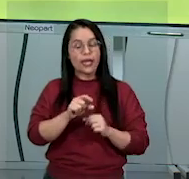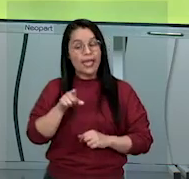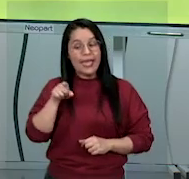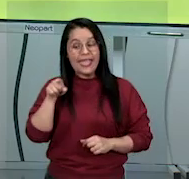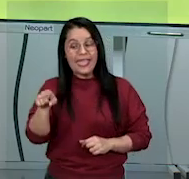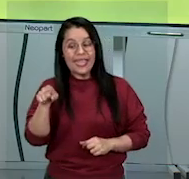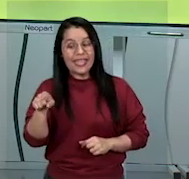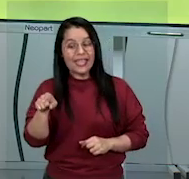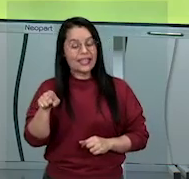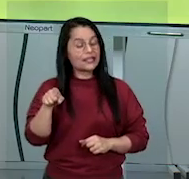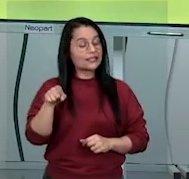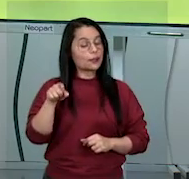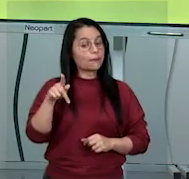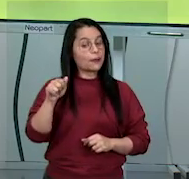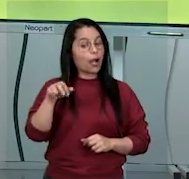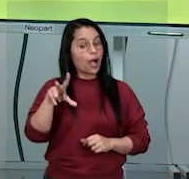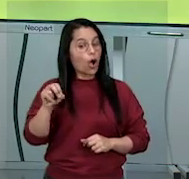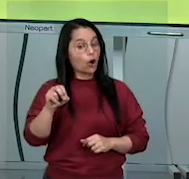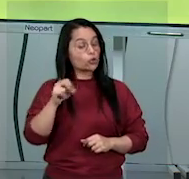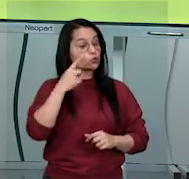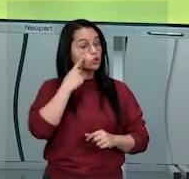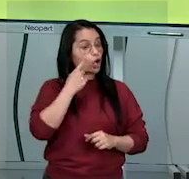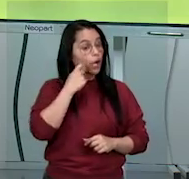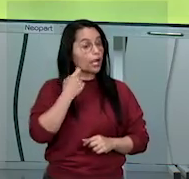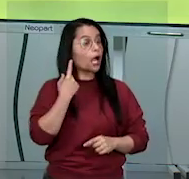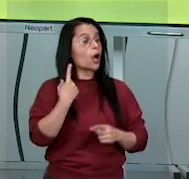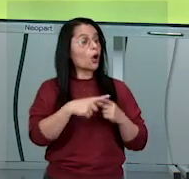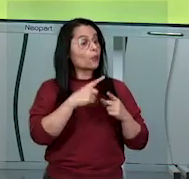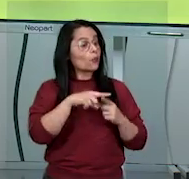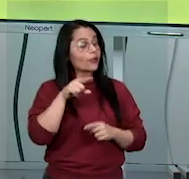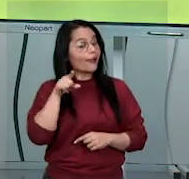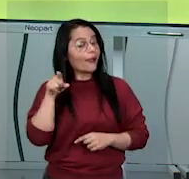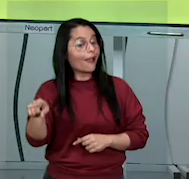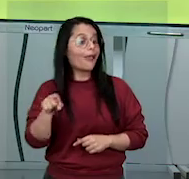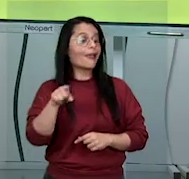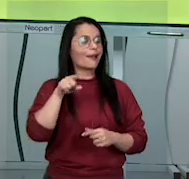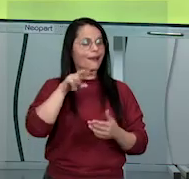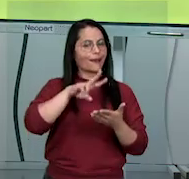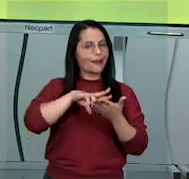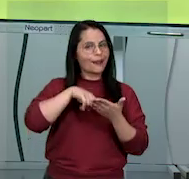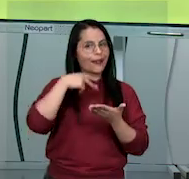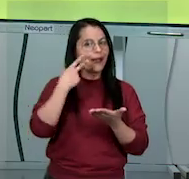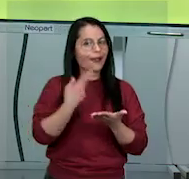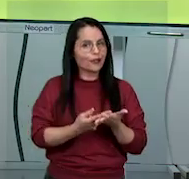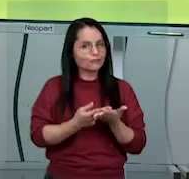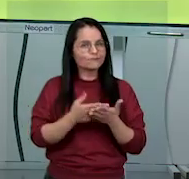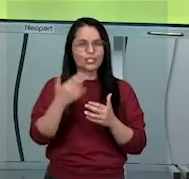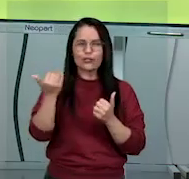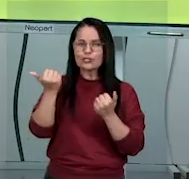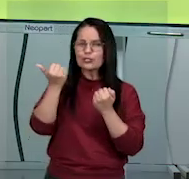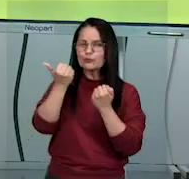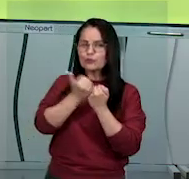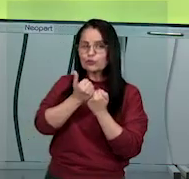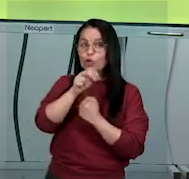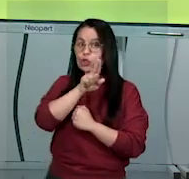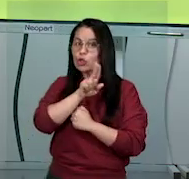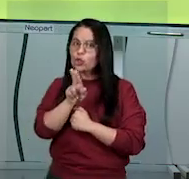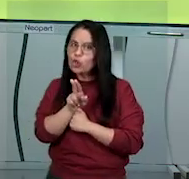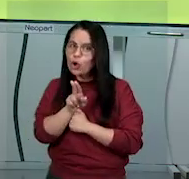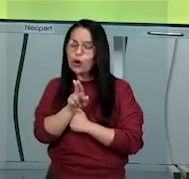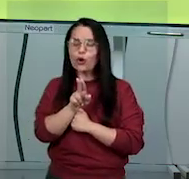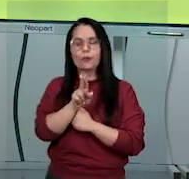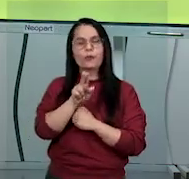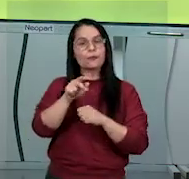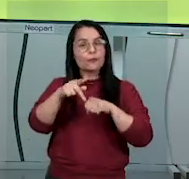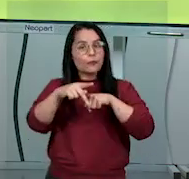Ele caiu. Olha aí, você substituiu. Então, nós estamos substituindo o tempo todo. Por que fica tão complexo na hora de